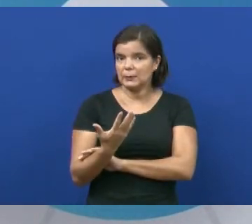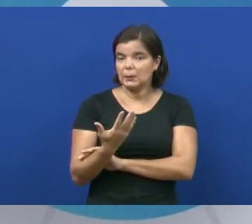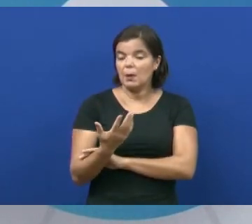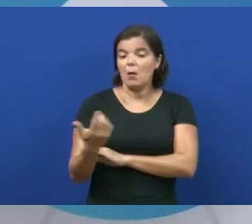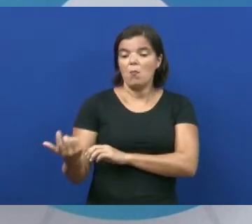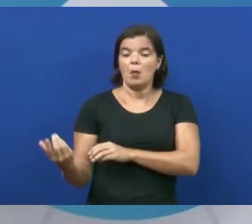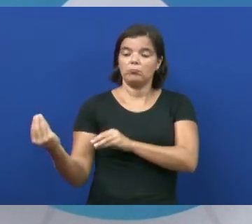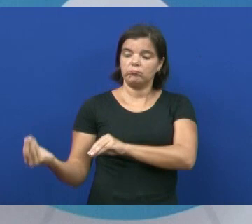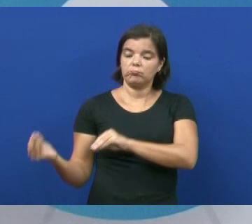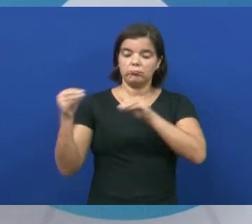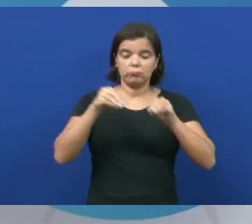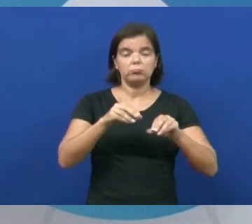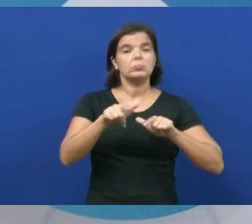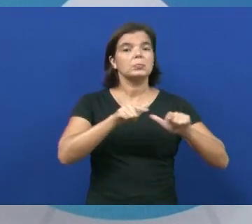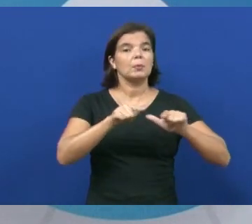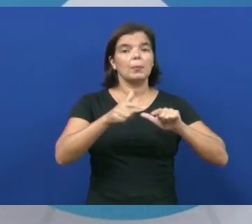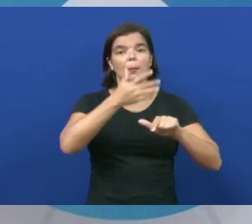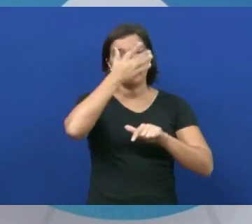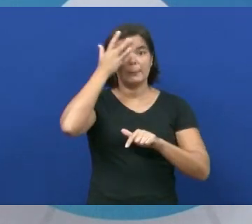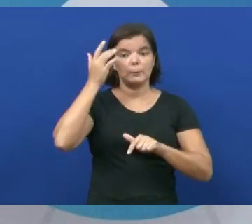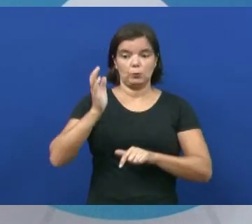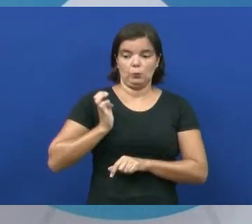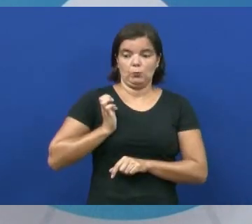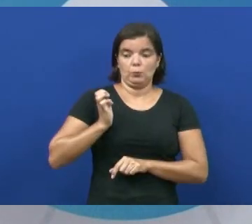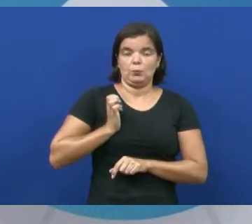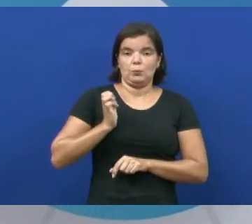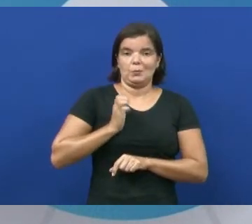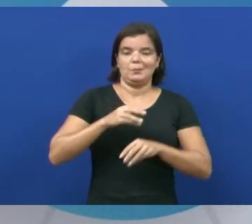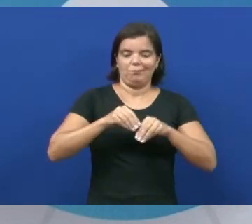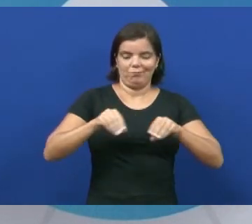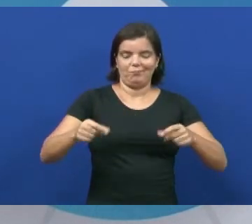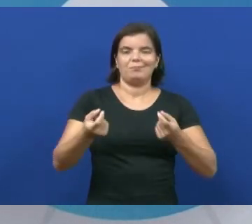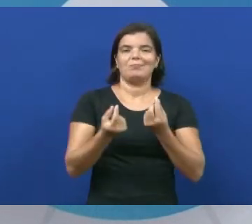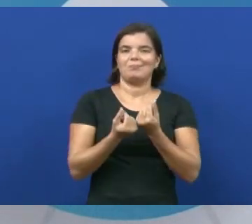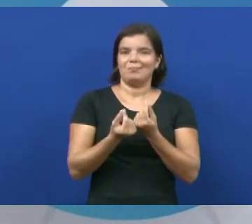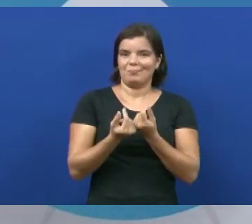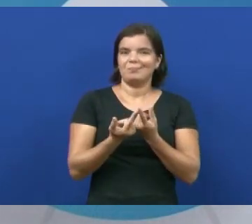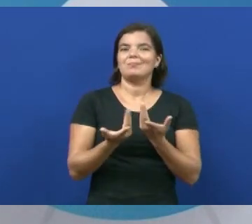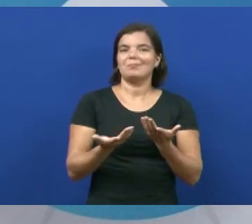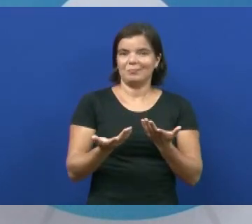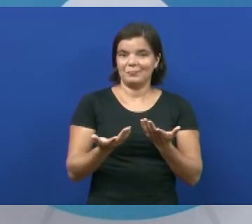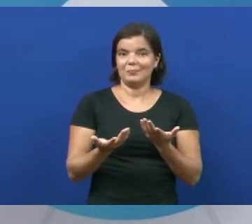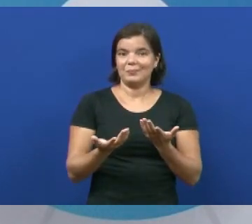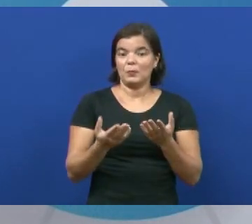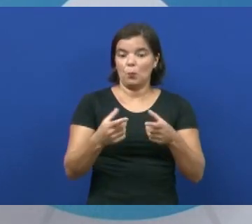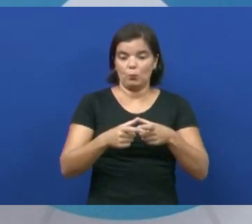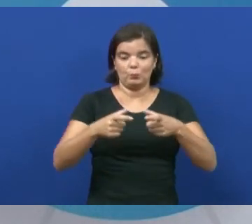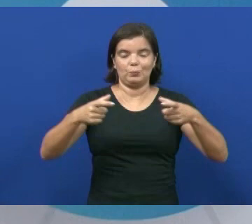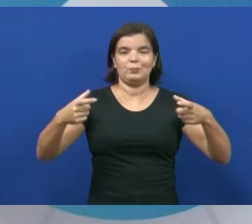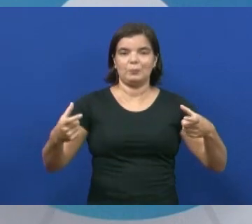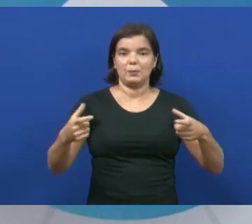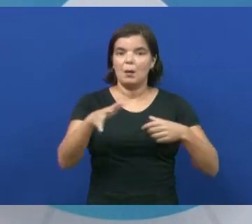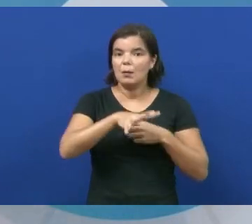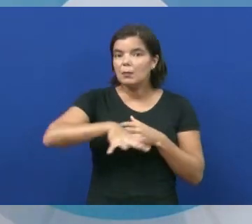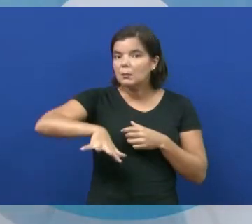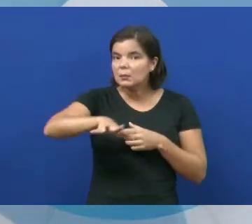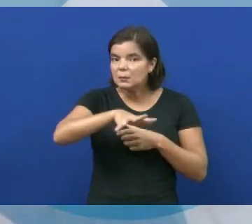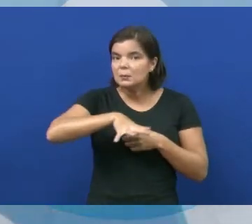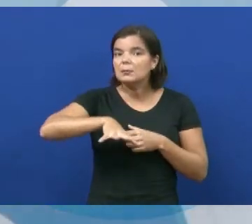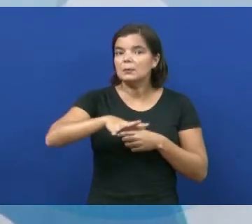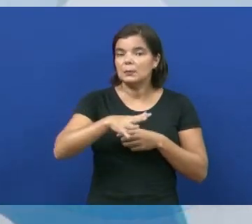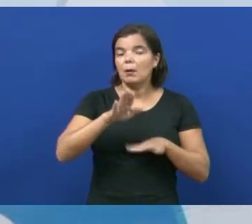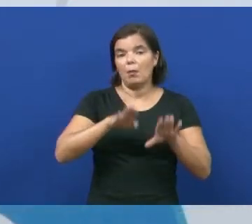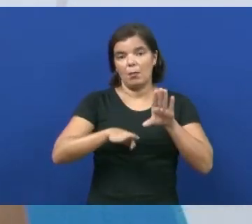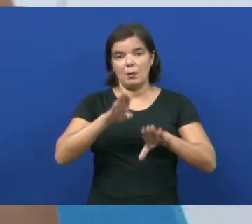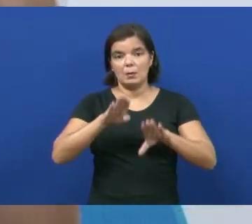vêm trabalhar para os detentores, tá? Detentores de terra, ou seja, os grandes latifundiários. E na maioria das vezes,